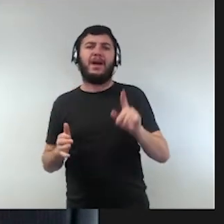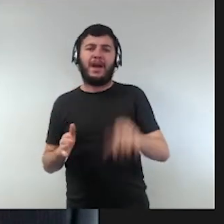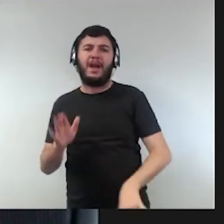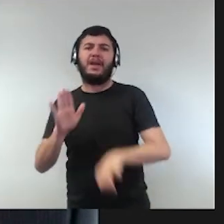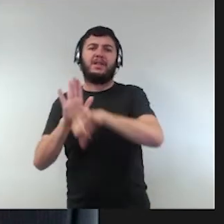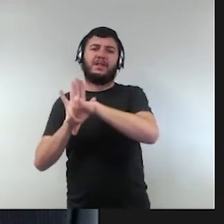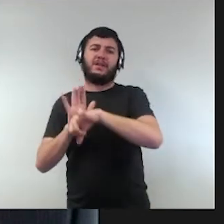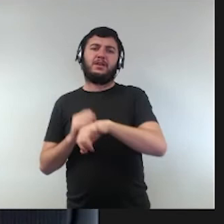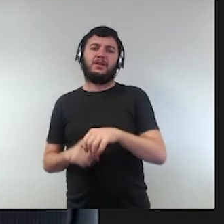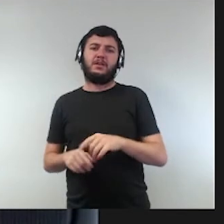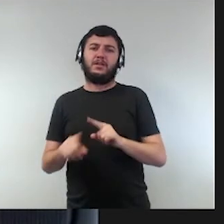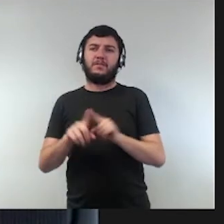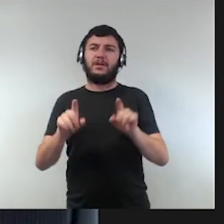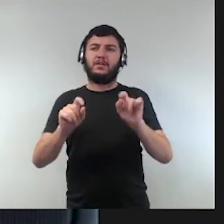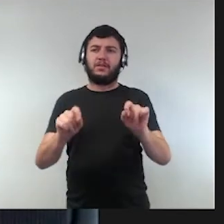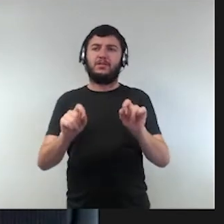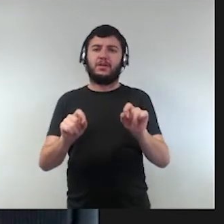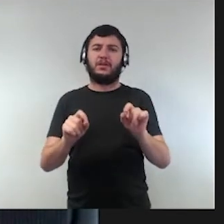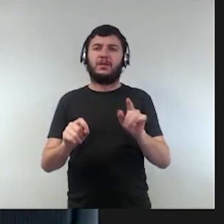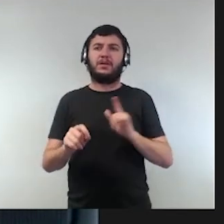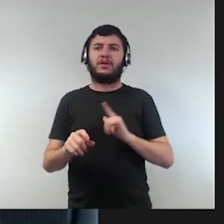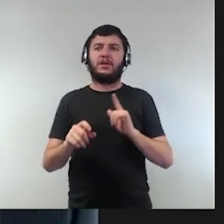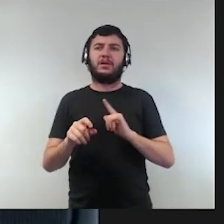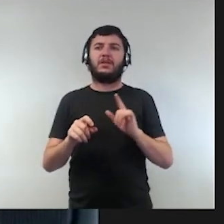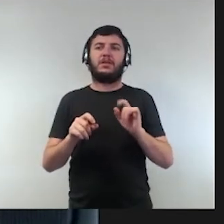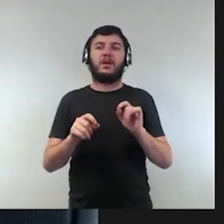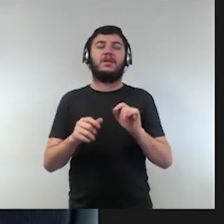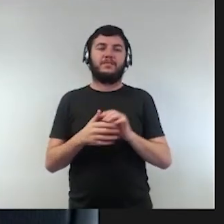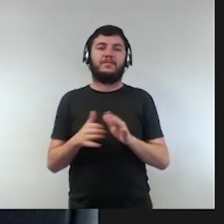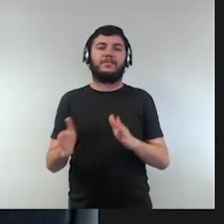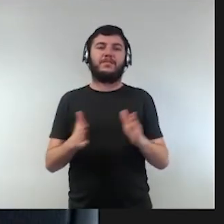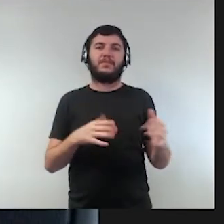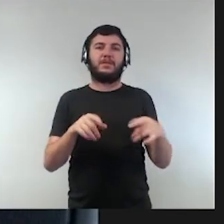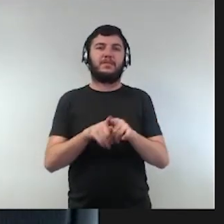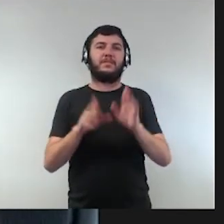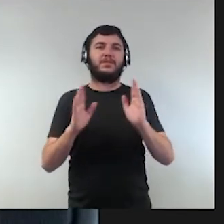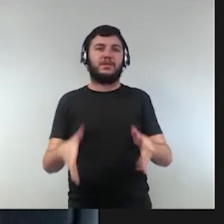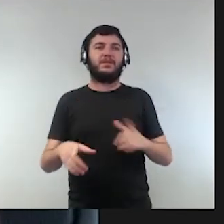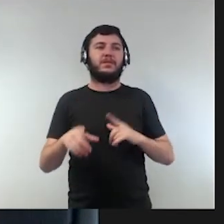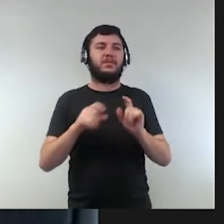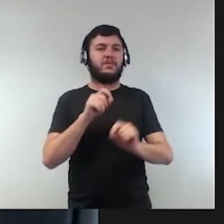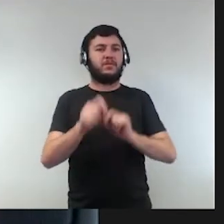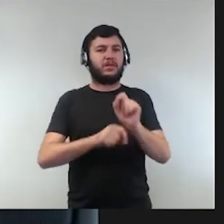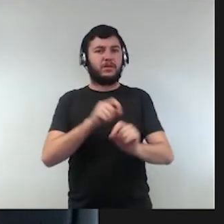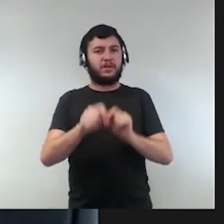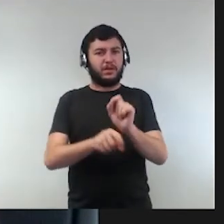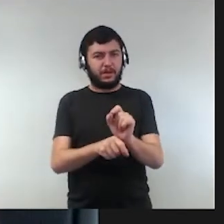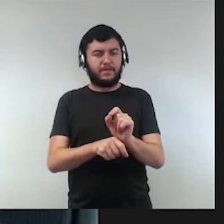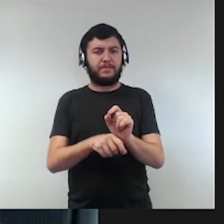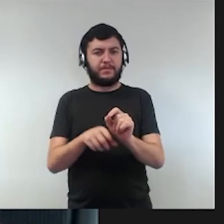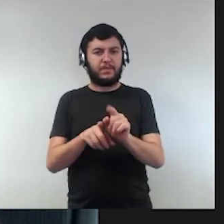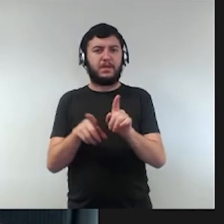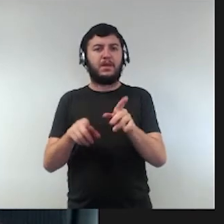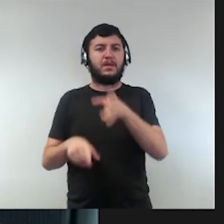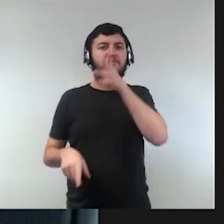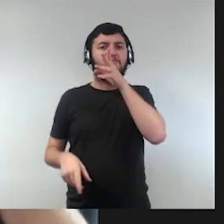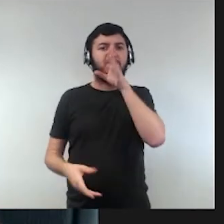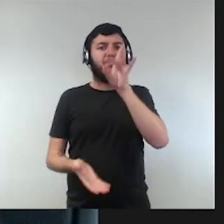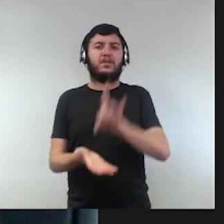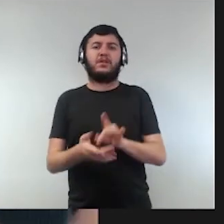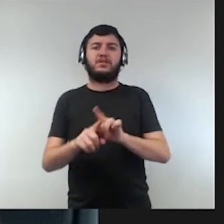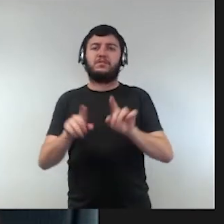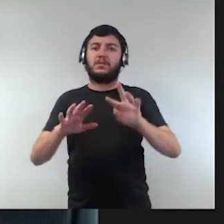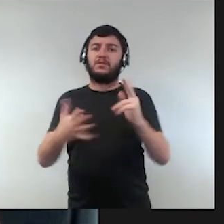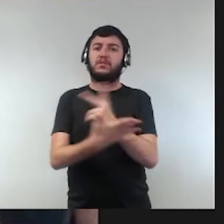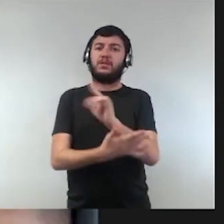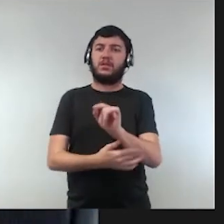para um zoológico, onde eles primam pelo bem-estar animal, essa atividade tem que ser reconhecida, porque eles têm uma